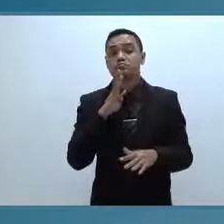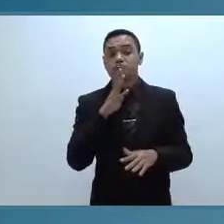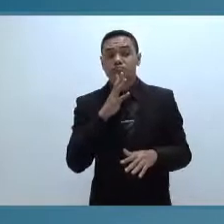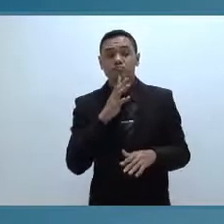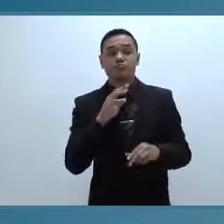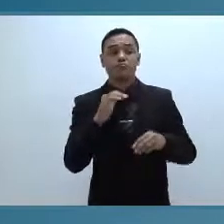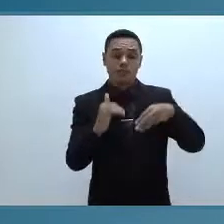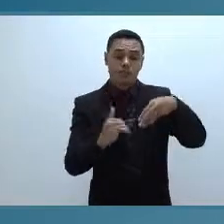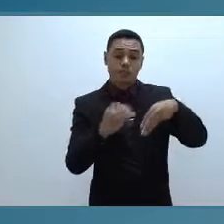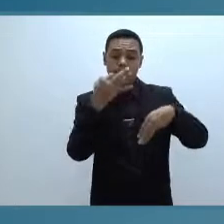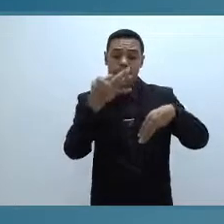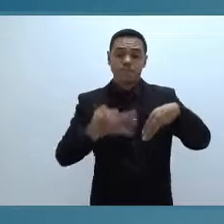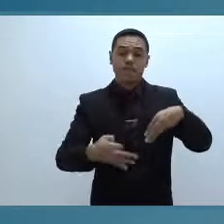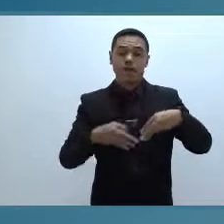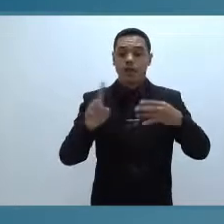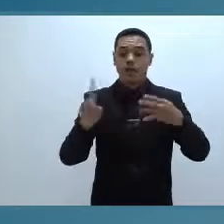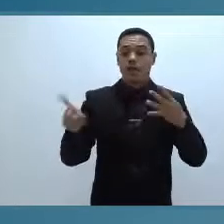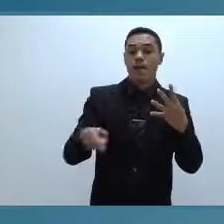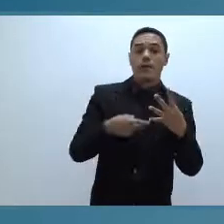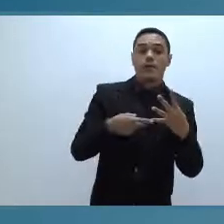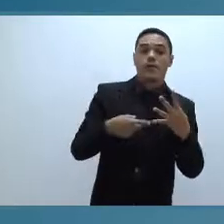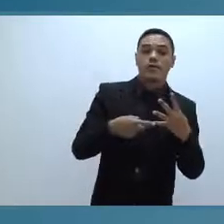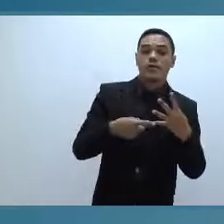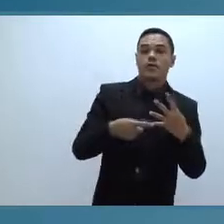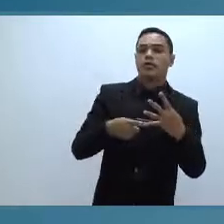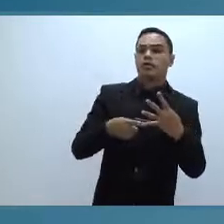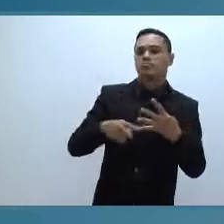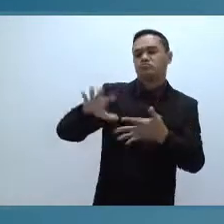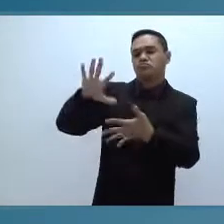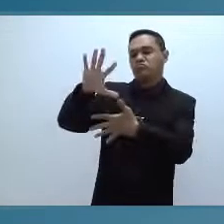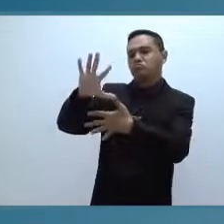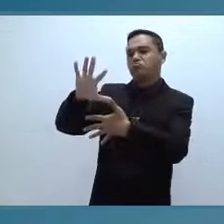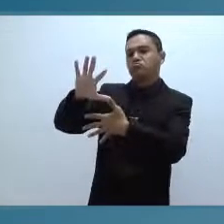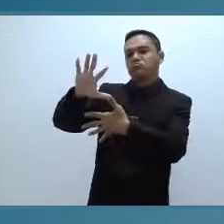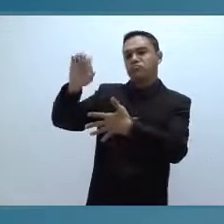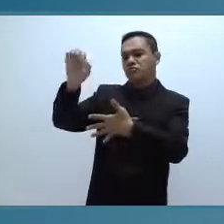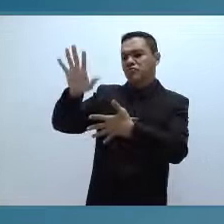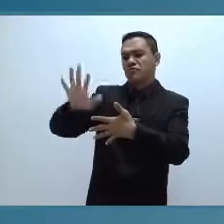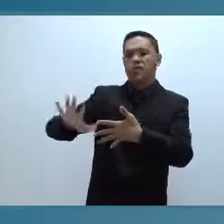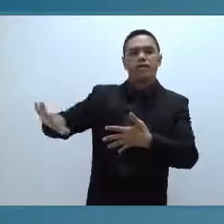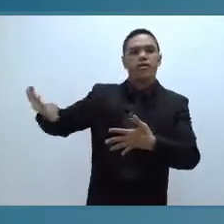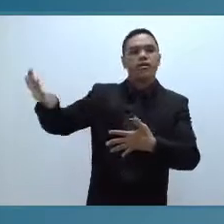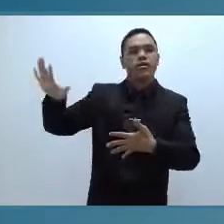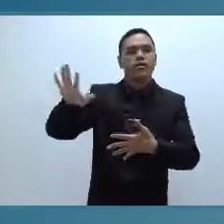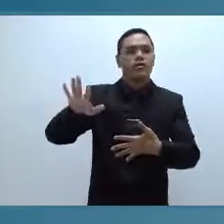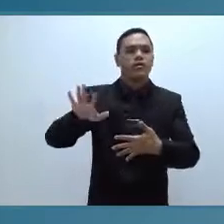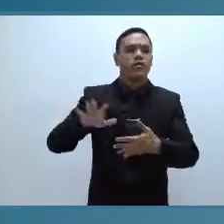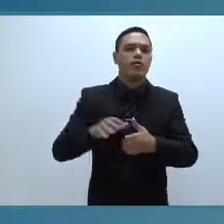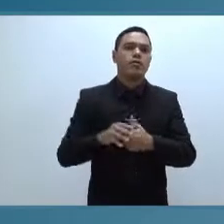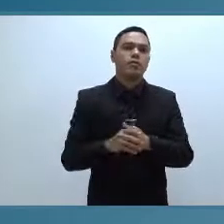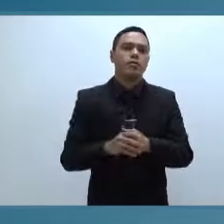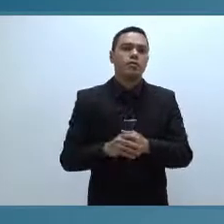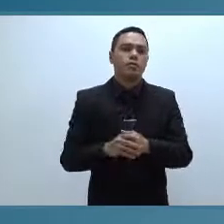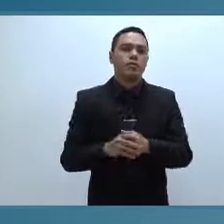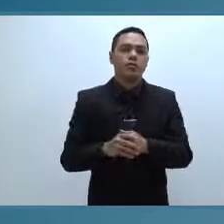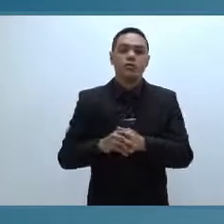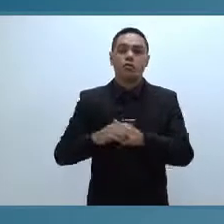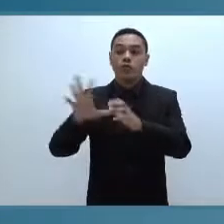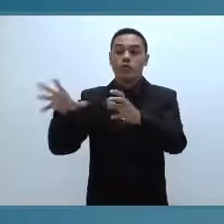são oriundos de outras regiões geográficas e socioeconômicas, atuando, portanto, em comunidades